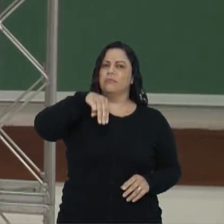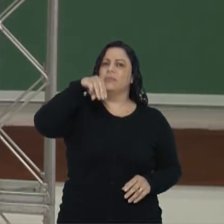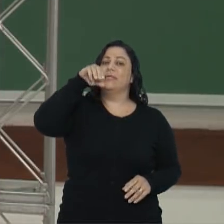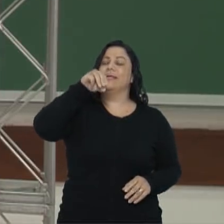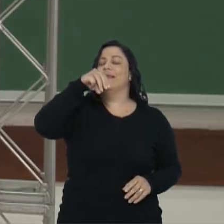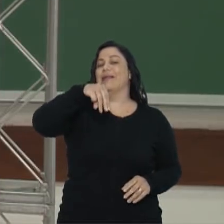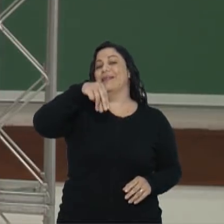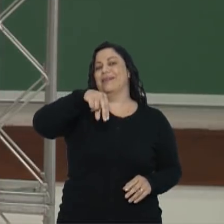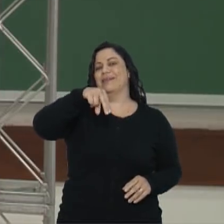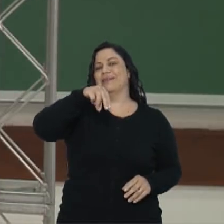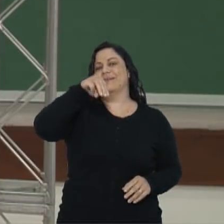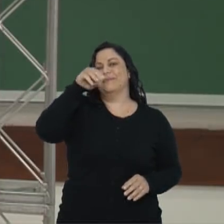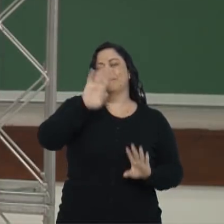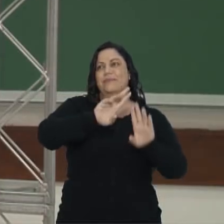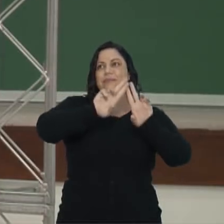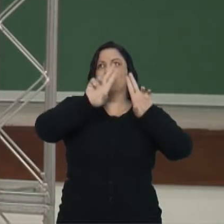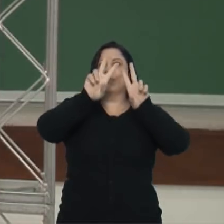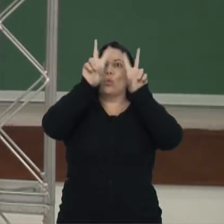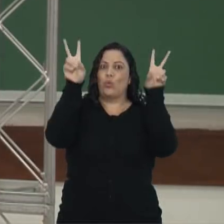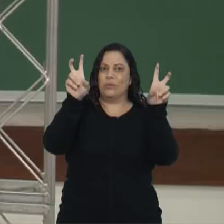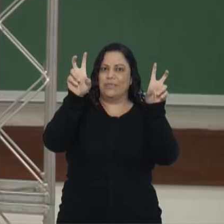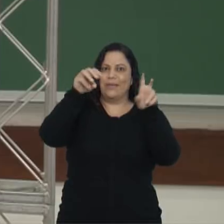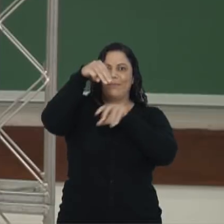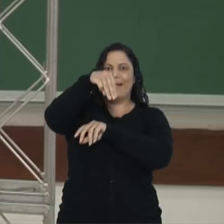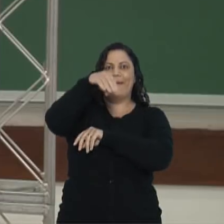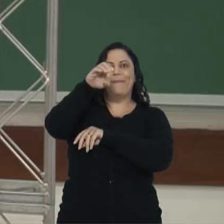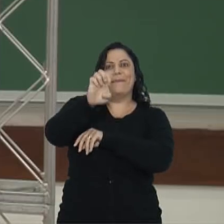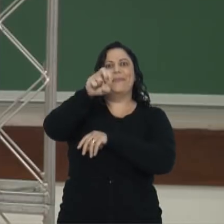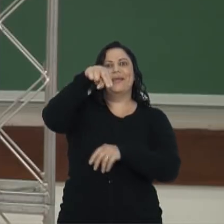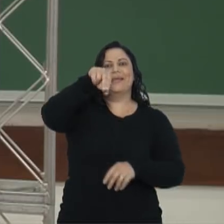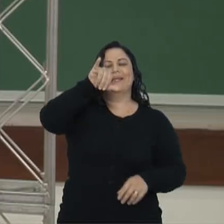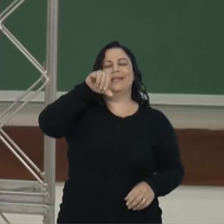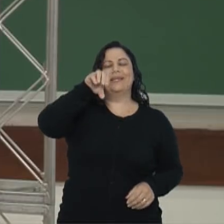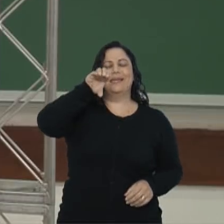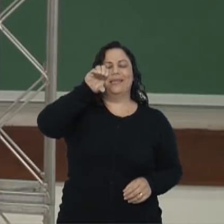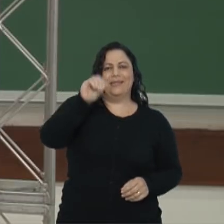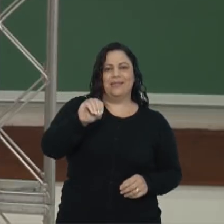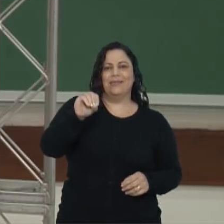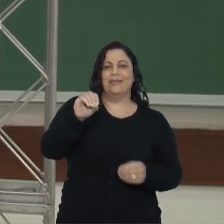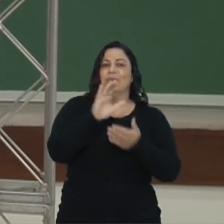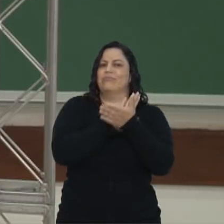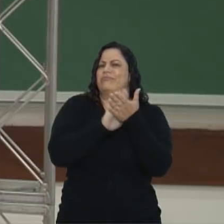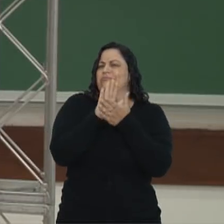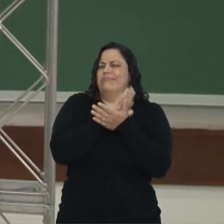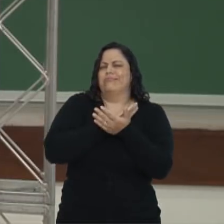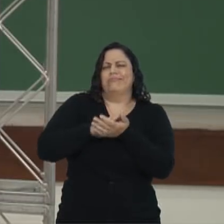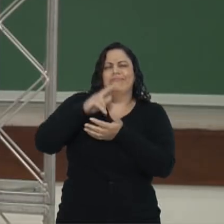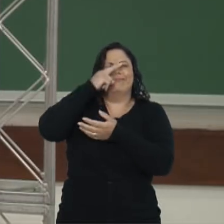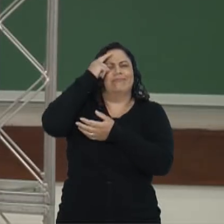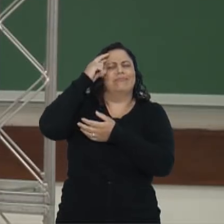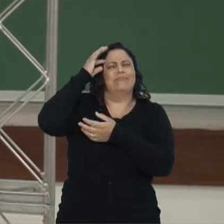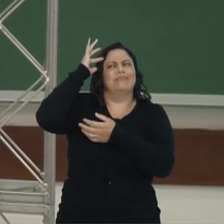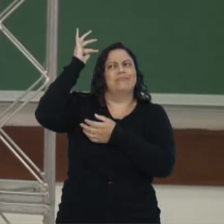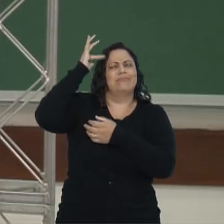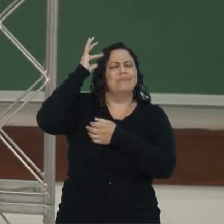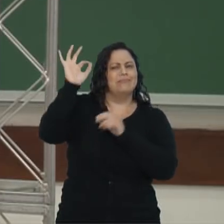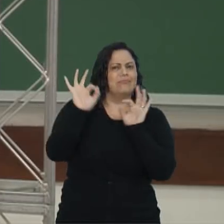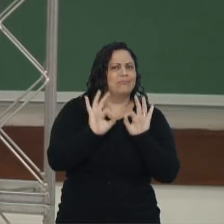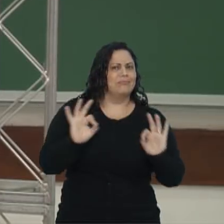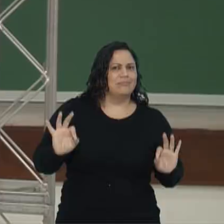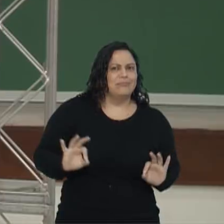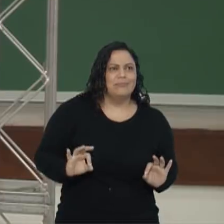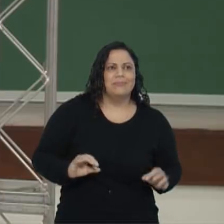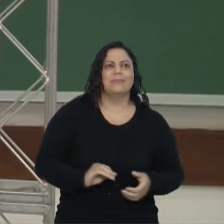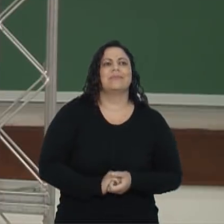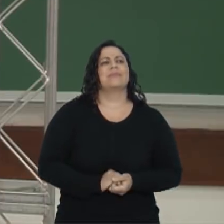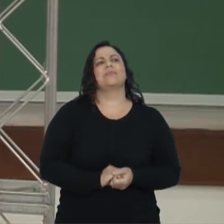Então veja que eu trouxe a sinopse porque você já leu um fragmento desse romance. Esse romance é do Carlos Eduardo Novaes, um escritor